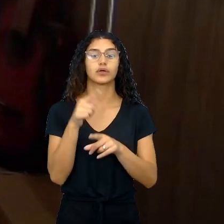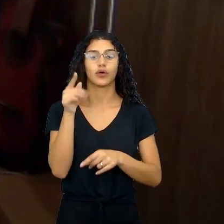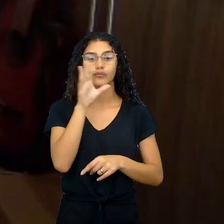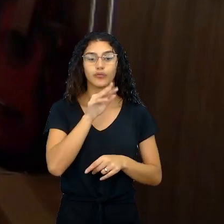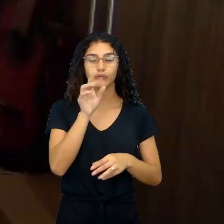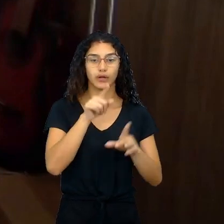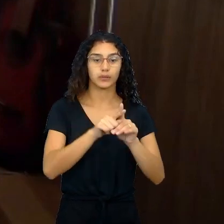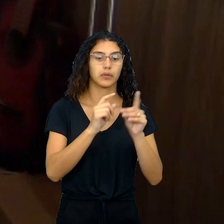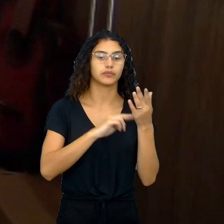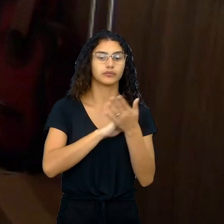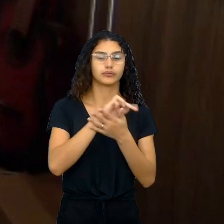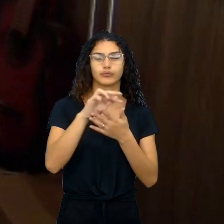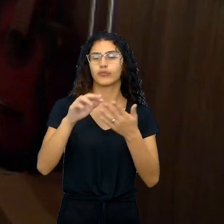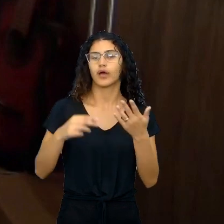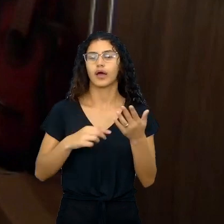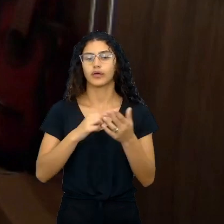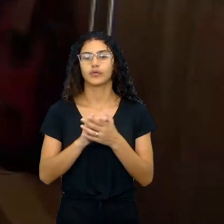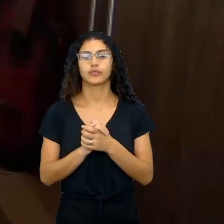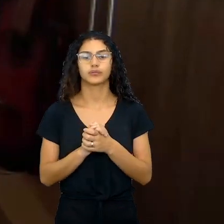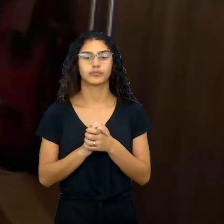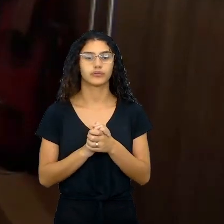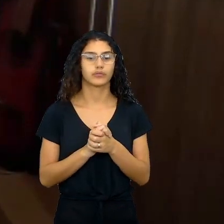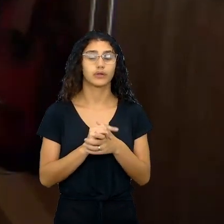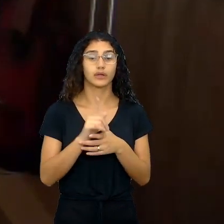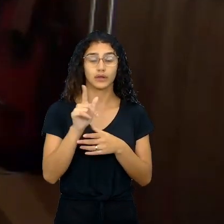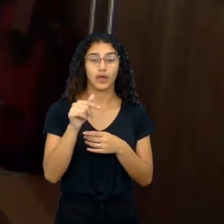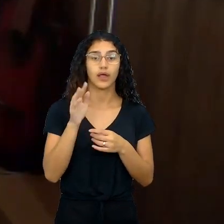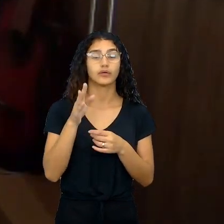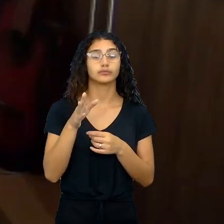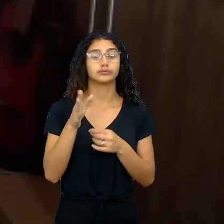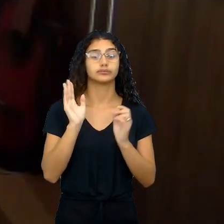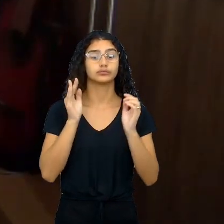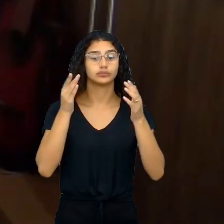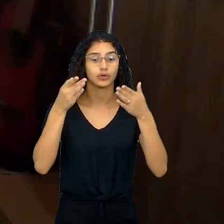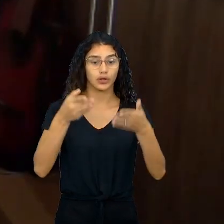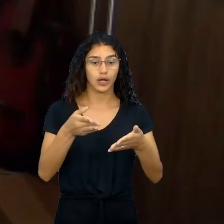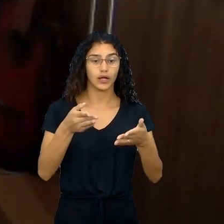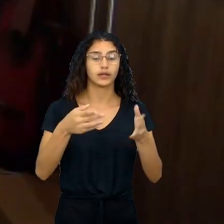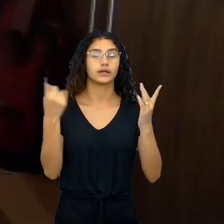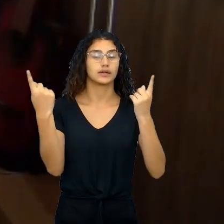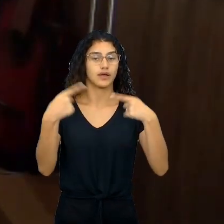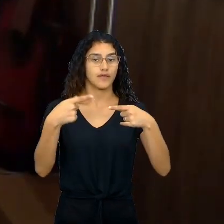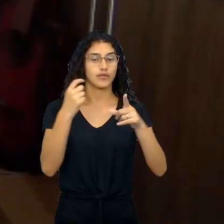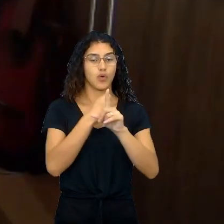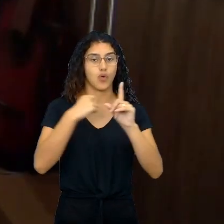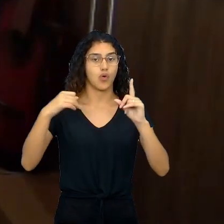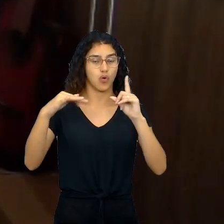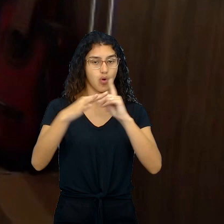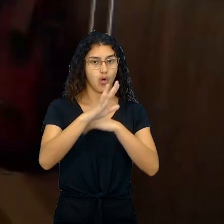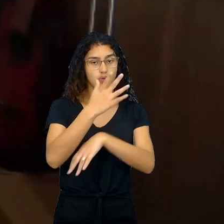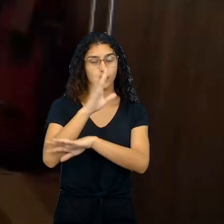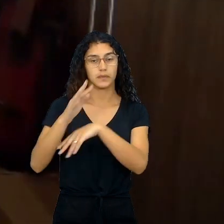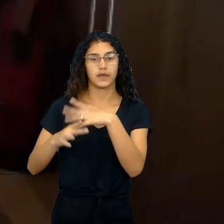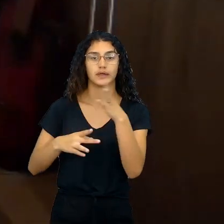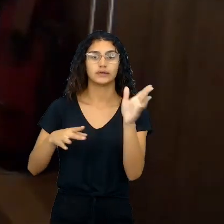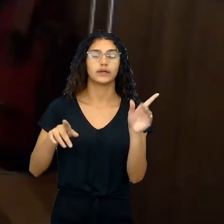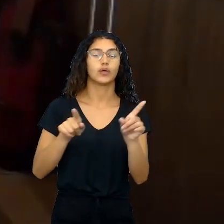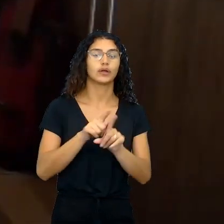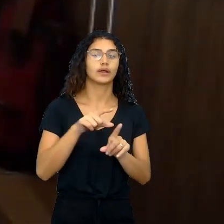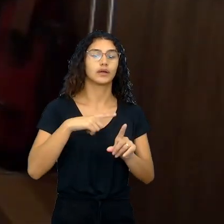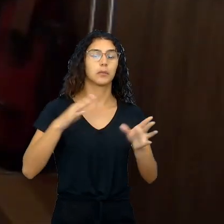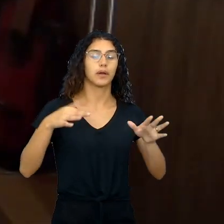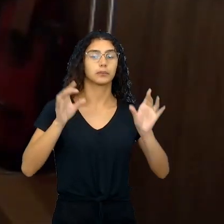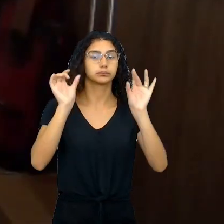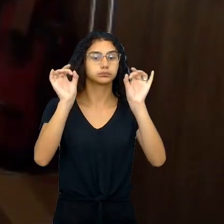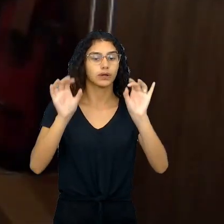falar isso várias vezes ao longo da minha apresentação, que é determinante em muitos desafios socioambientais, mas talvez em